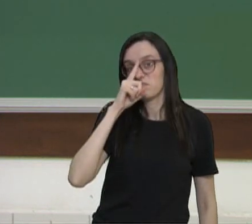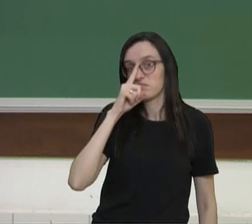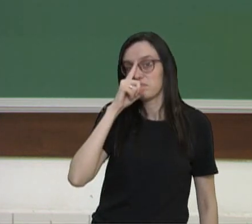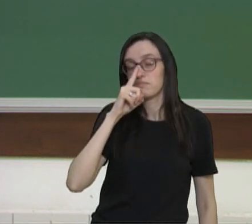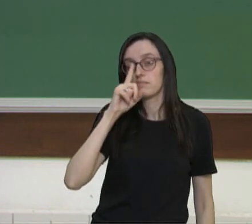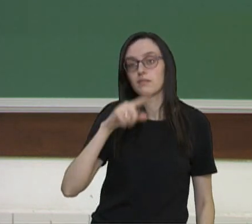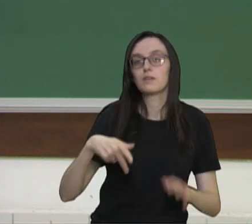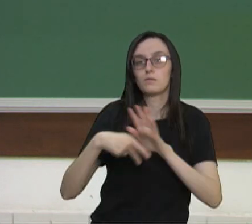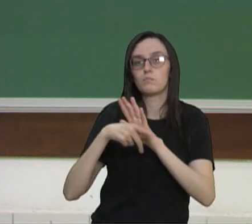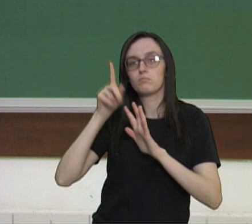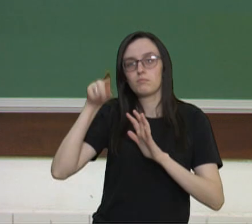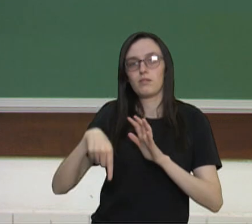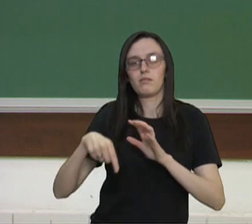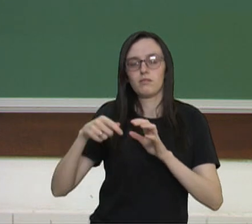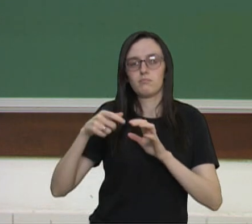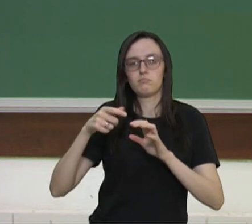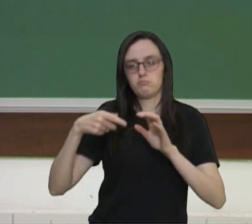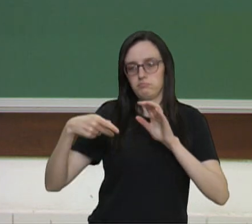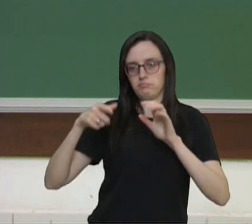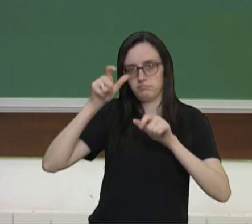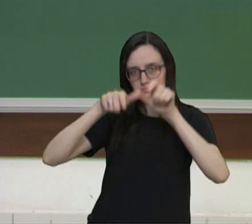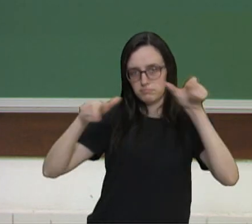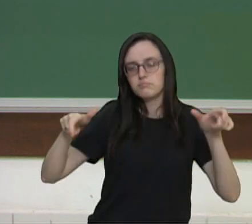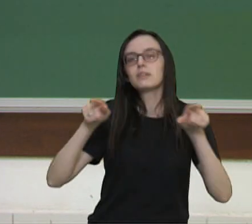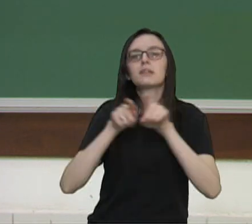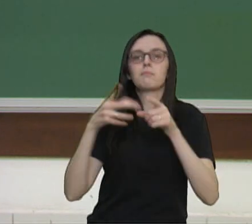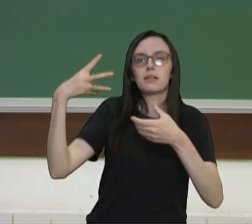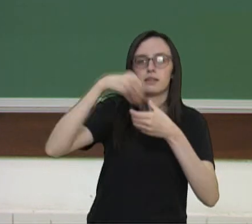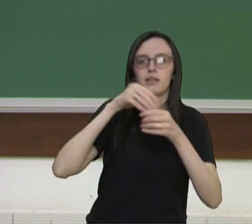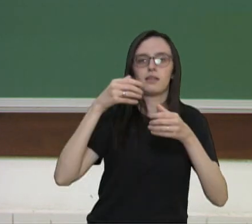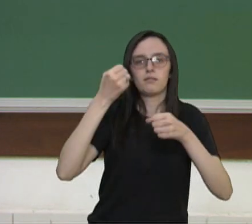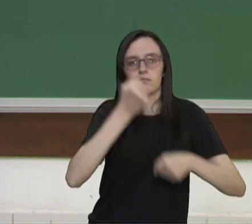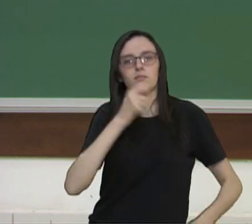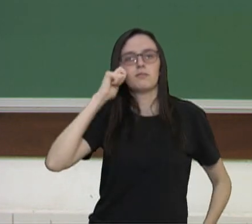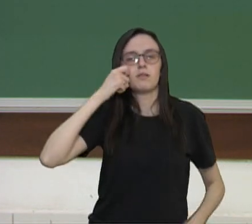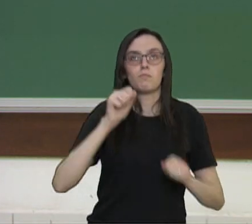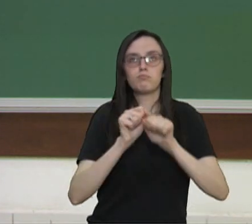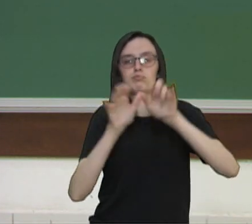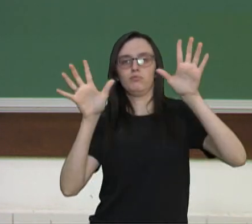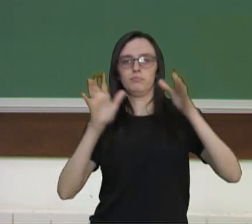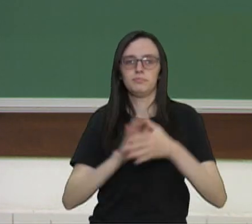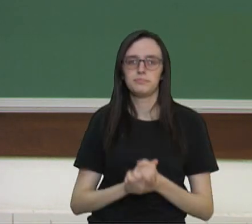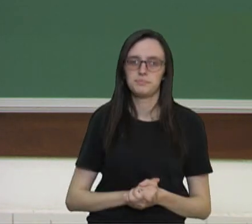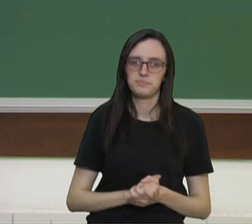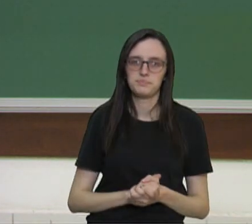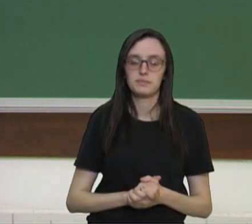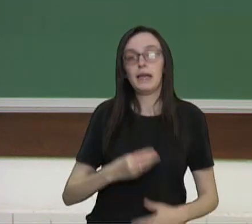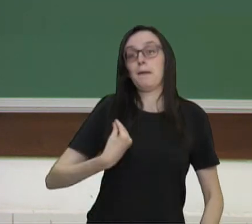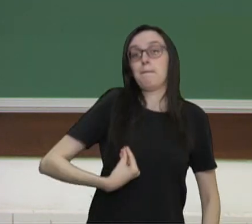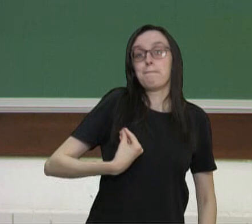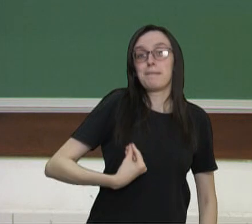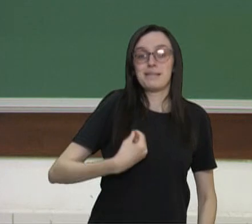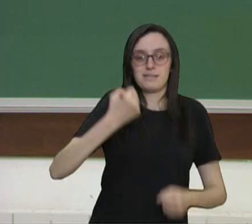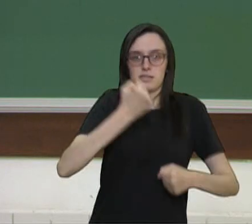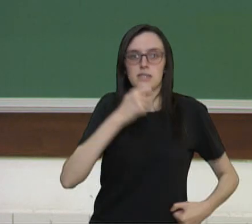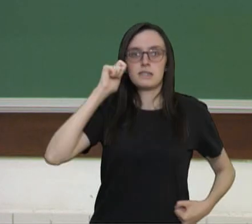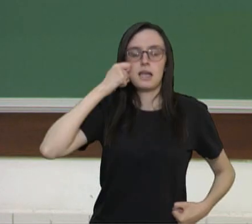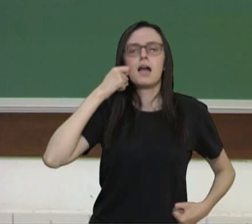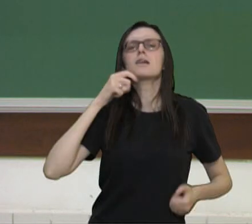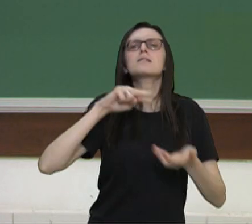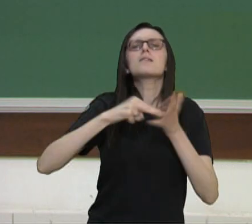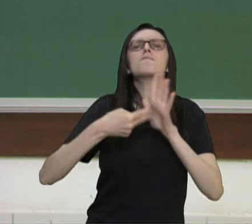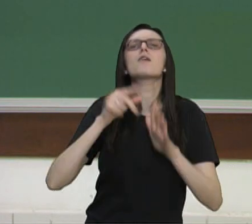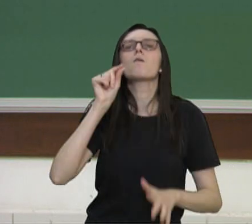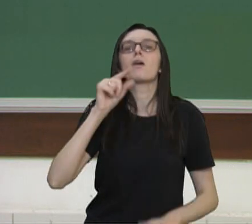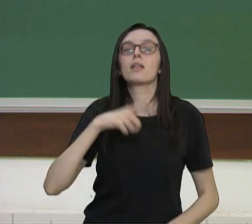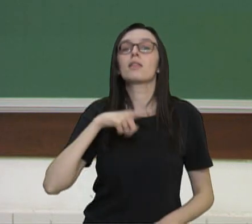pelo Quilombo dos Palmares e por outros quilombos grandes pelo país todo, pela colônia toda. Então, a presença de quilombo é um indicativo de